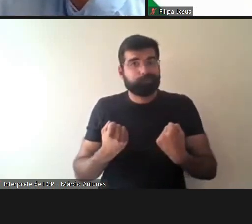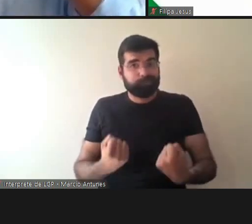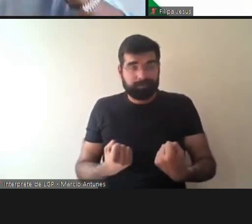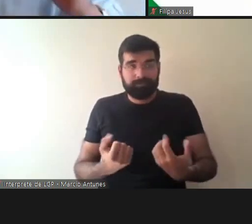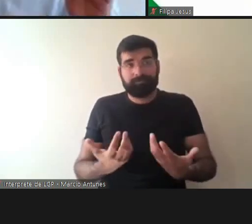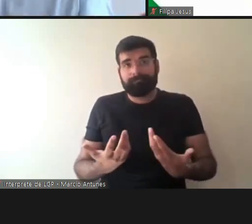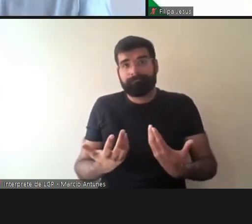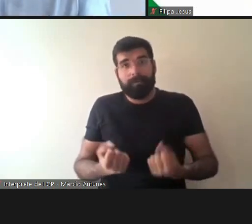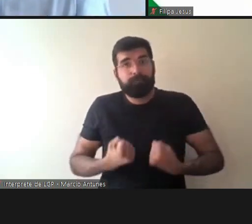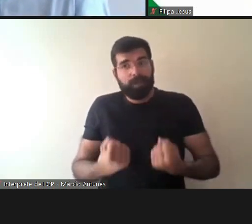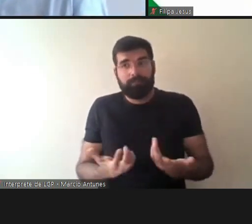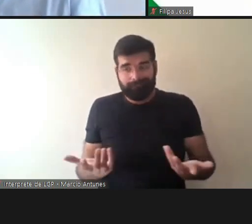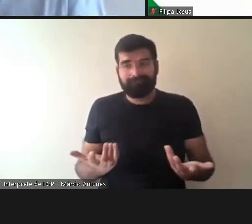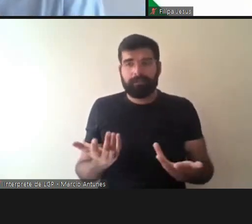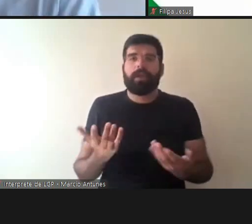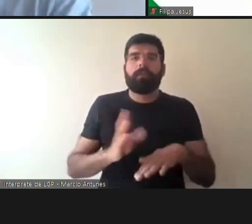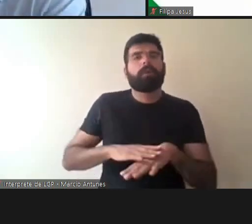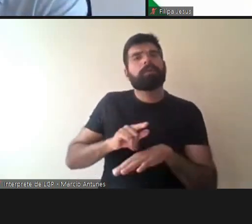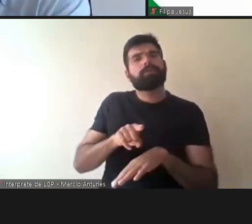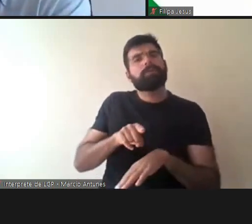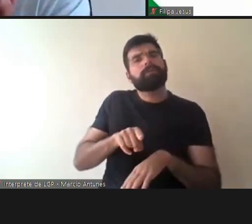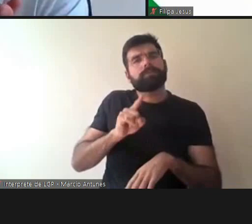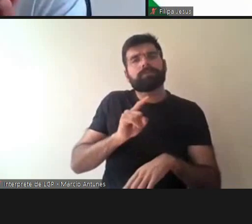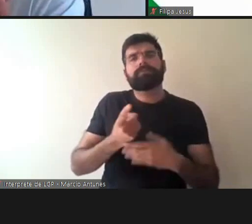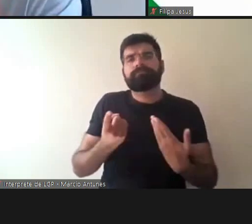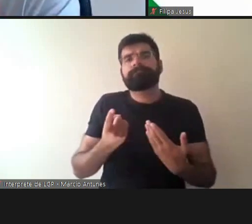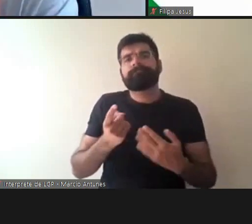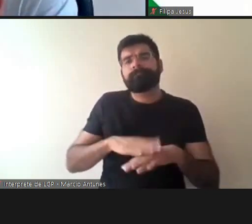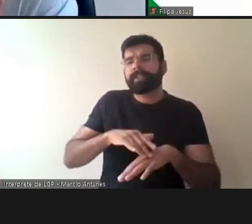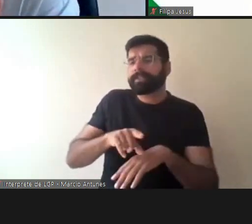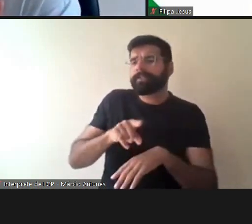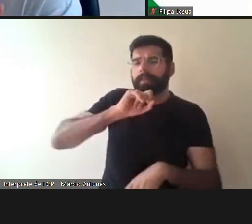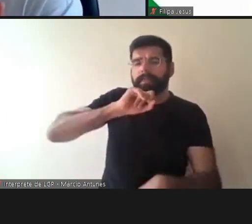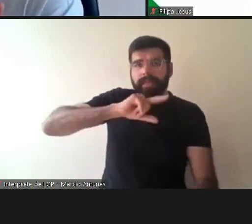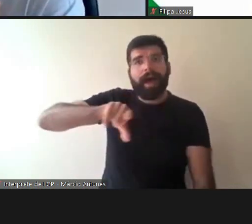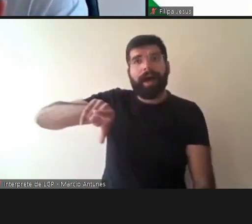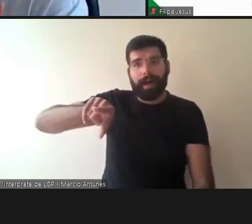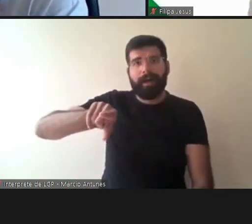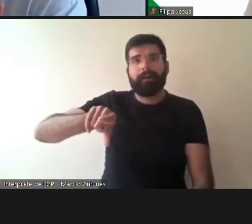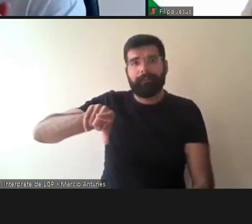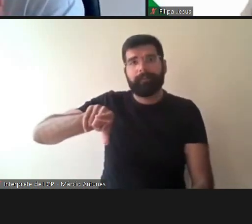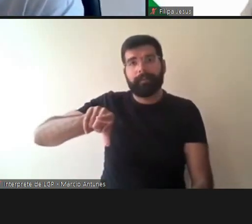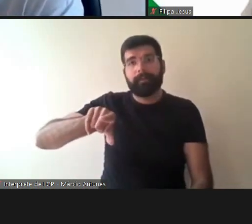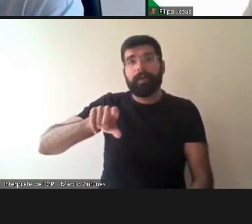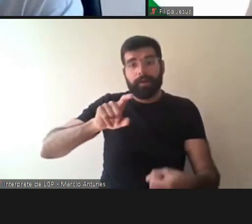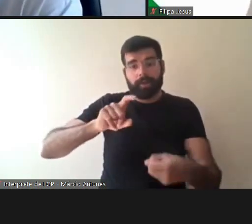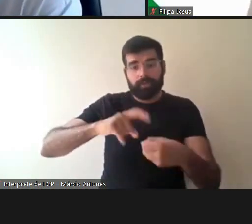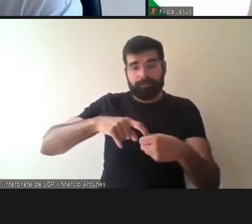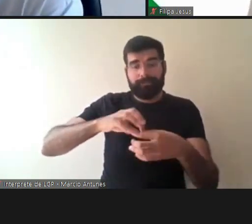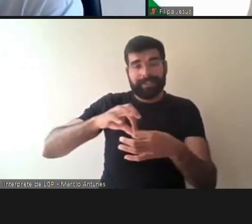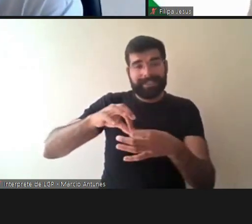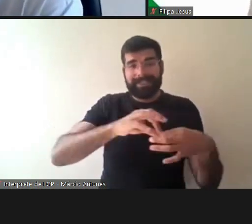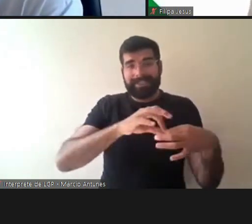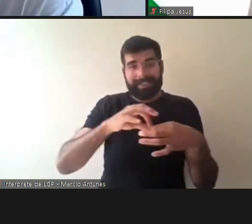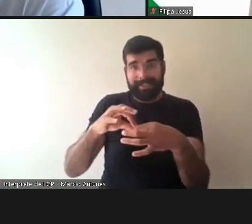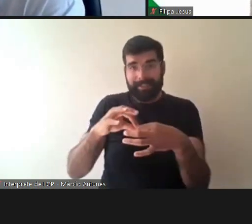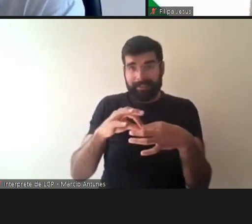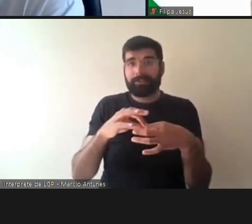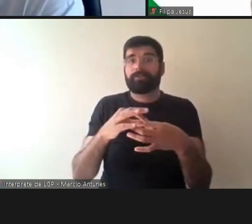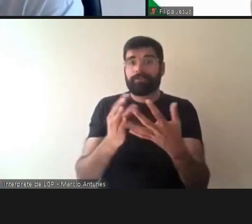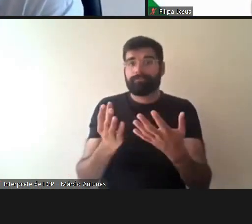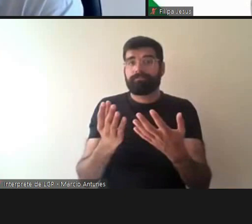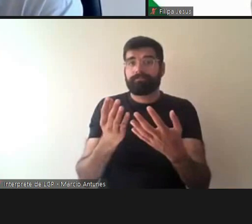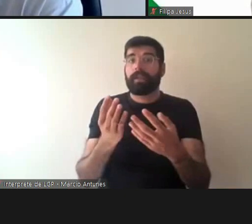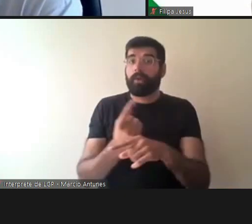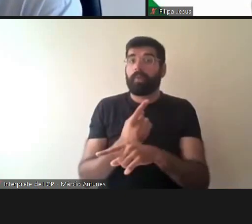concretizar. E por isso essa é uma oportunidade. As parcerias são sempre algo